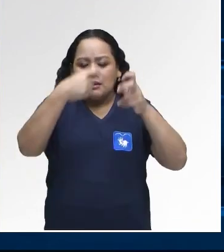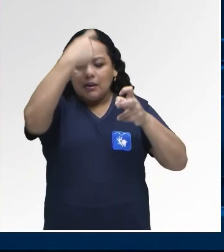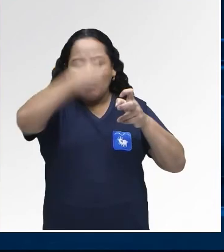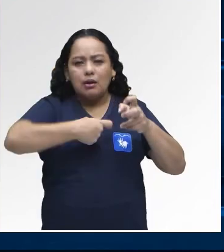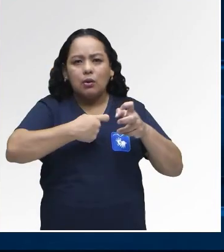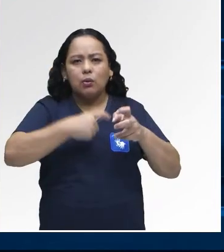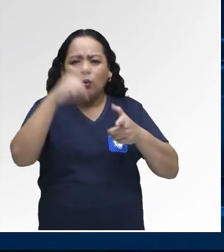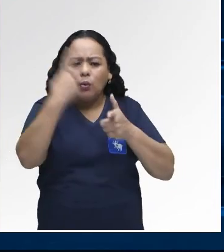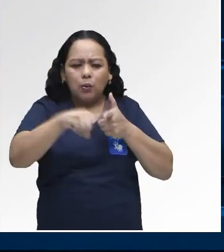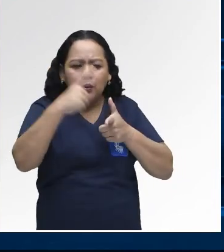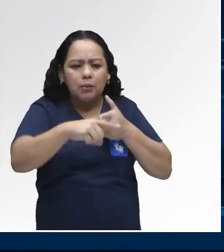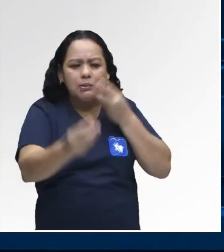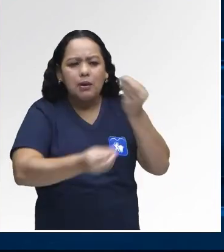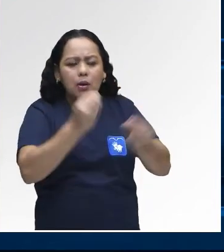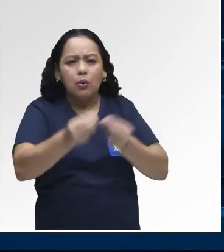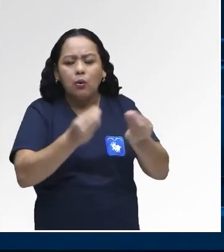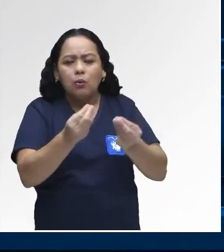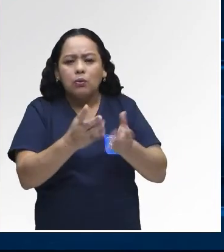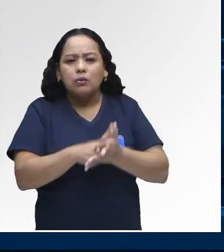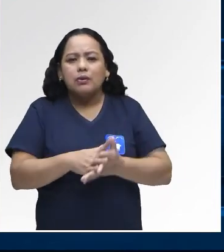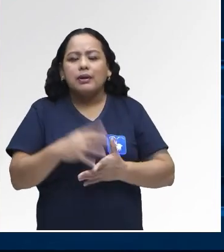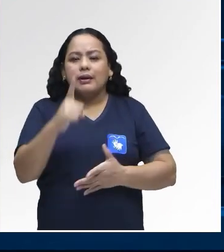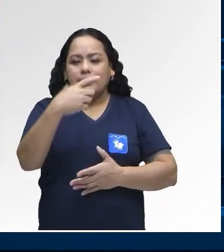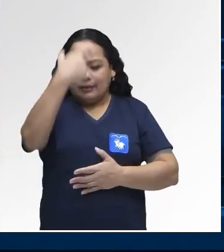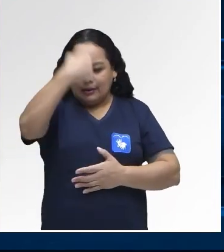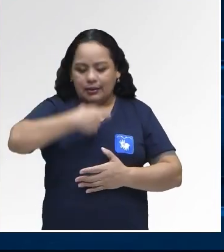gravidade da situação, eu tenho como